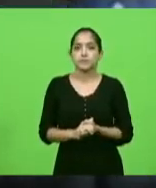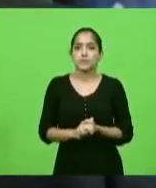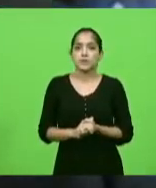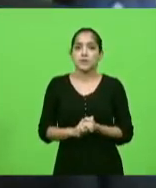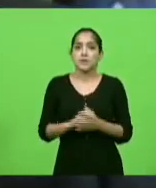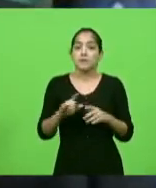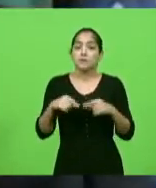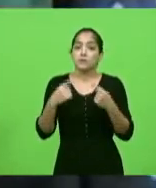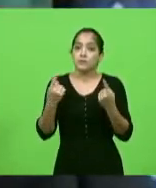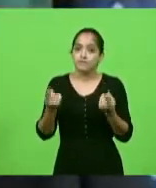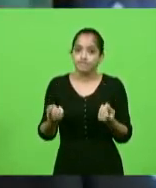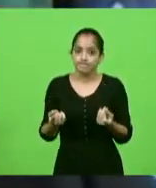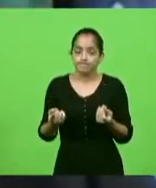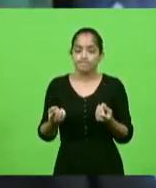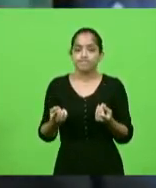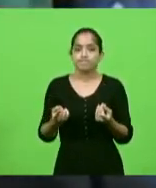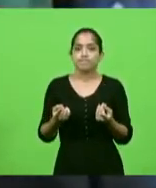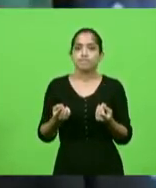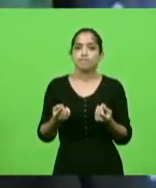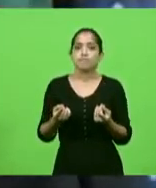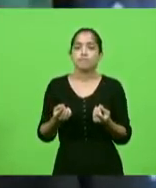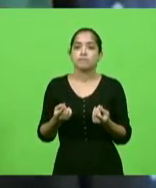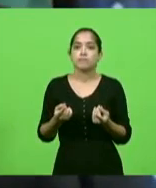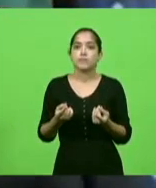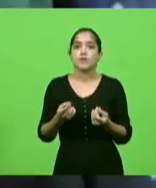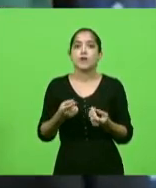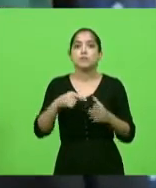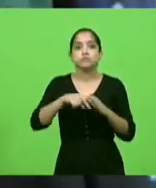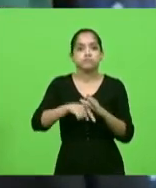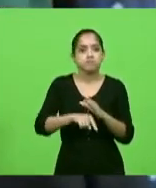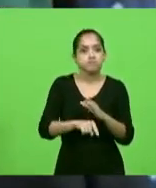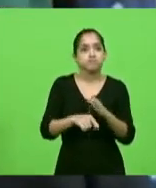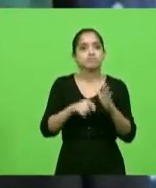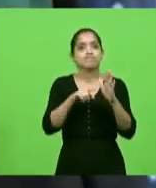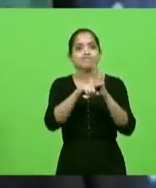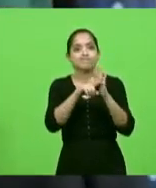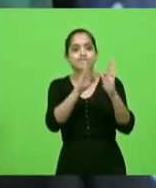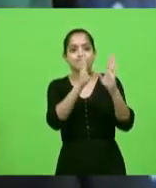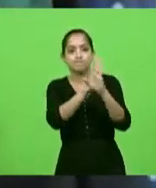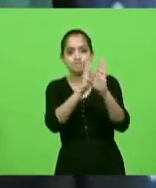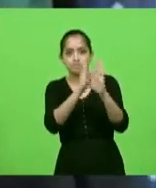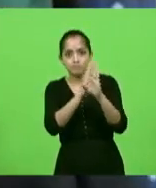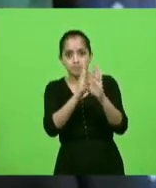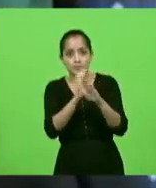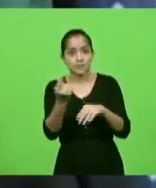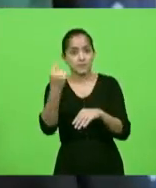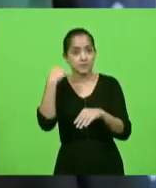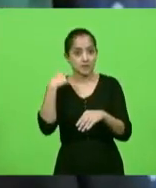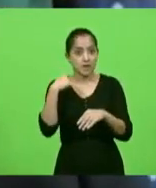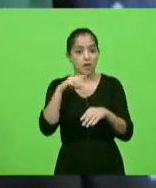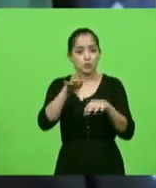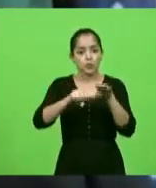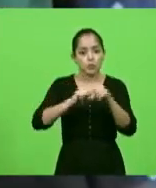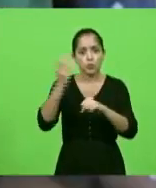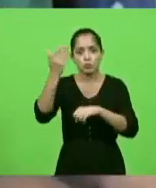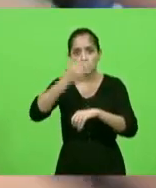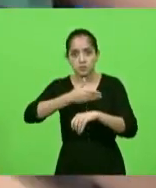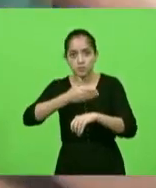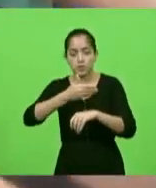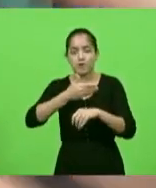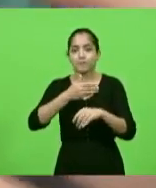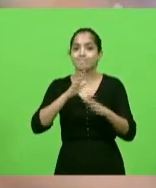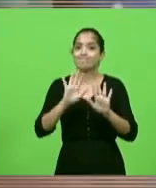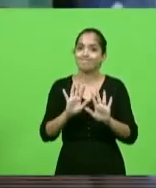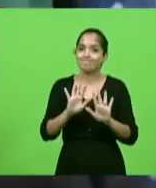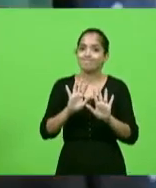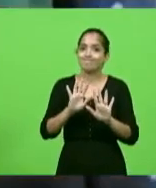no entanto não obstante o aprofundamento das investigações e a época correta de provas não é